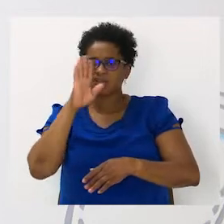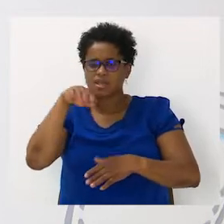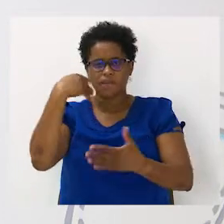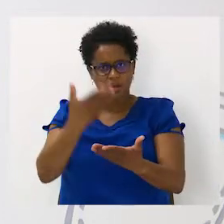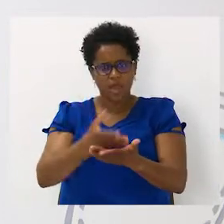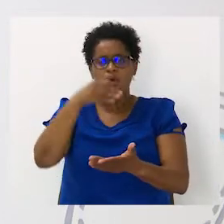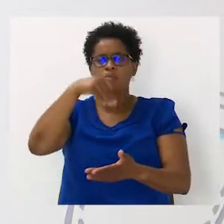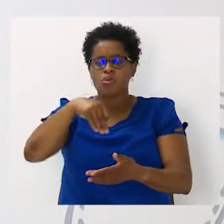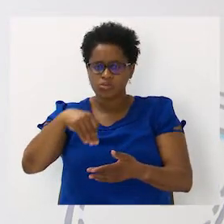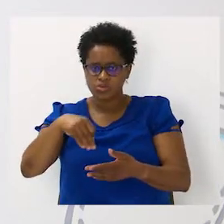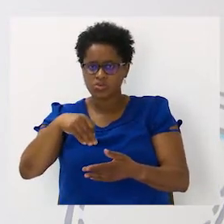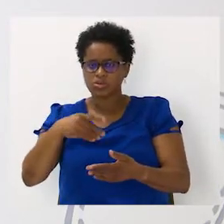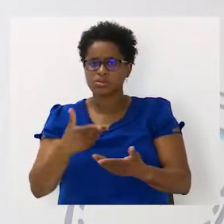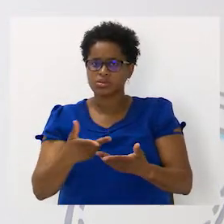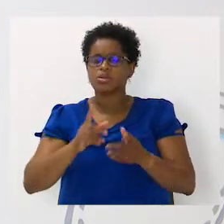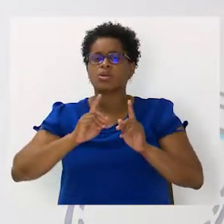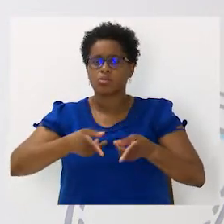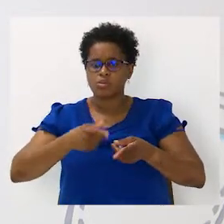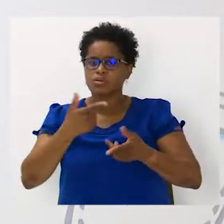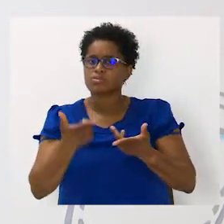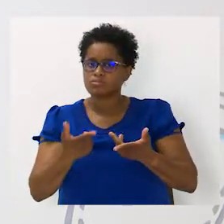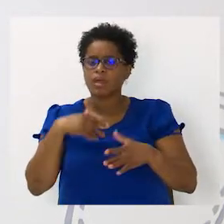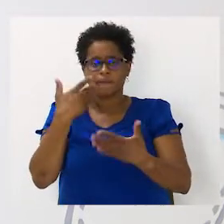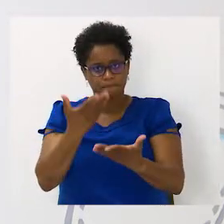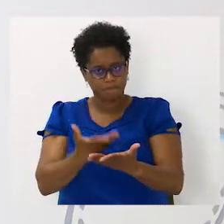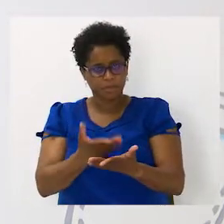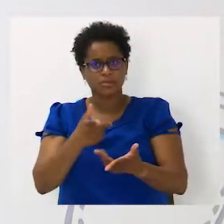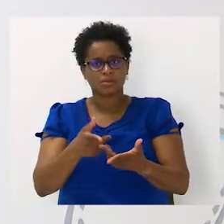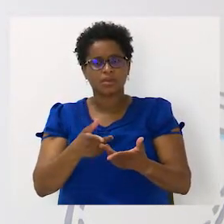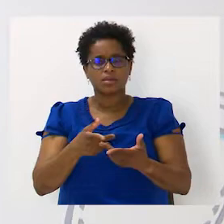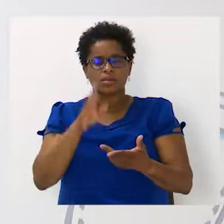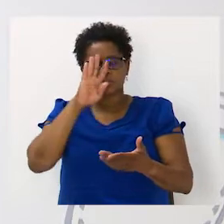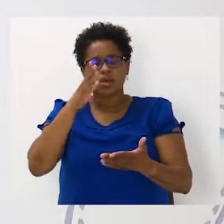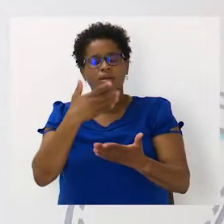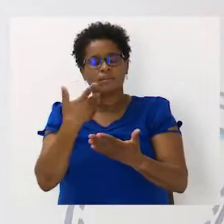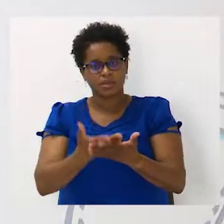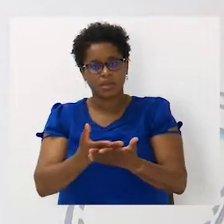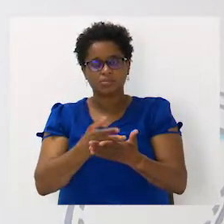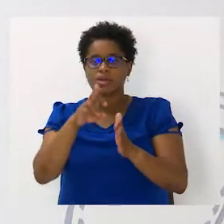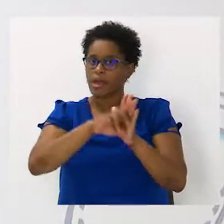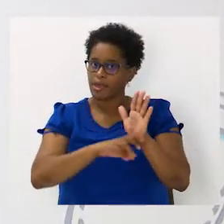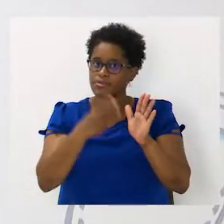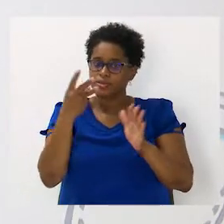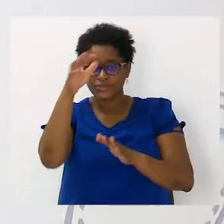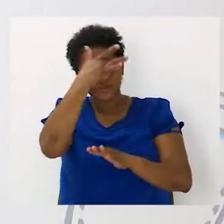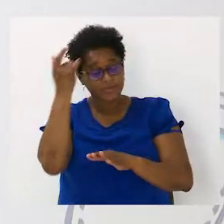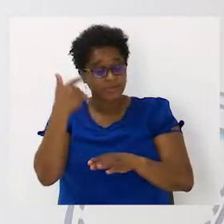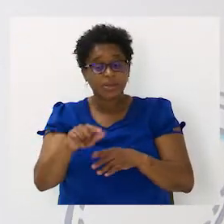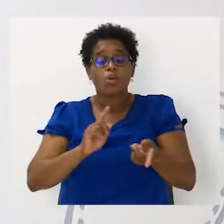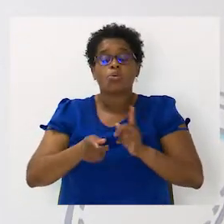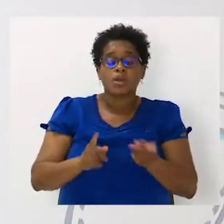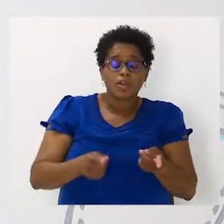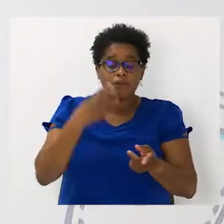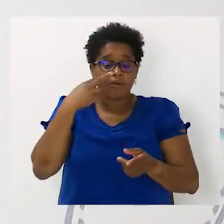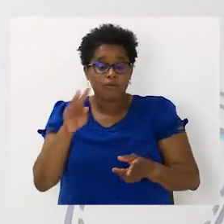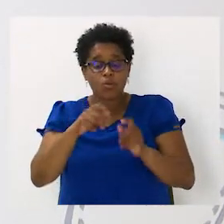aplicarmos proporção, a partir do teorema de Tales, se aplicarmos a regra de 3 simples, o que é que vamos ter?